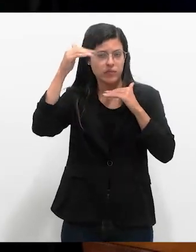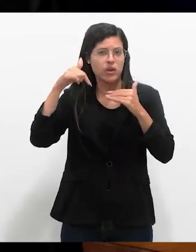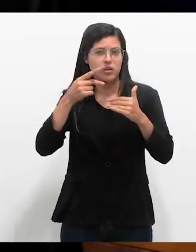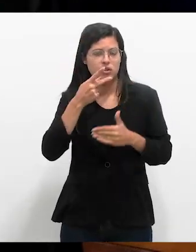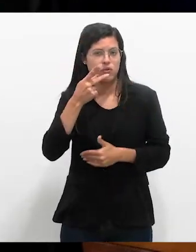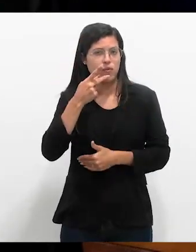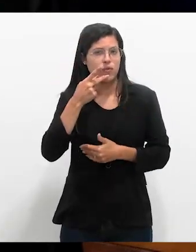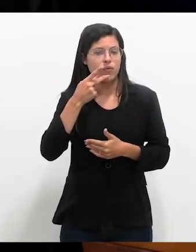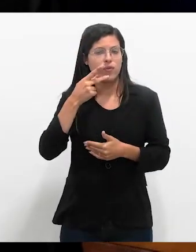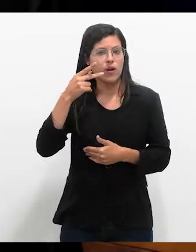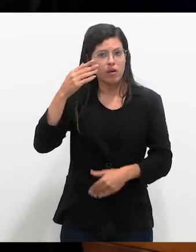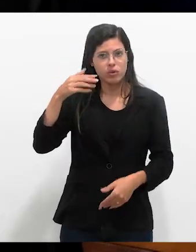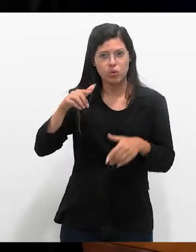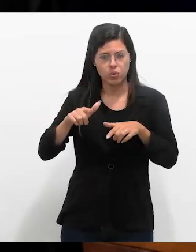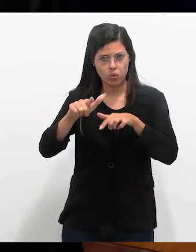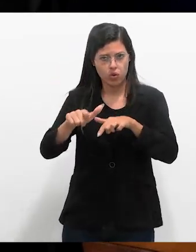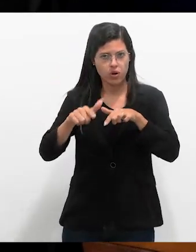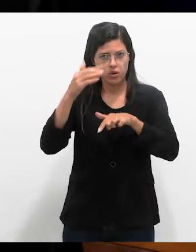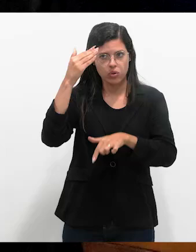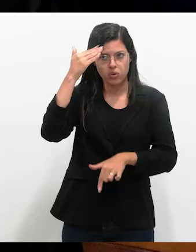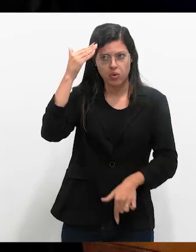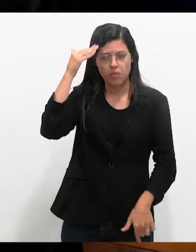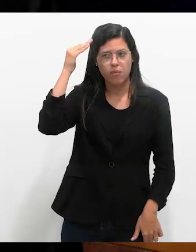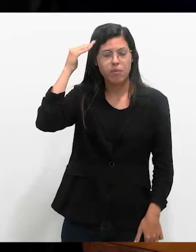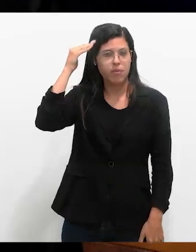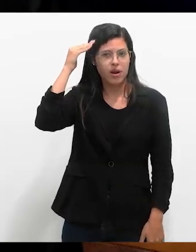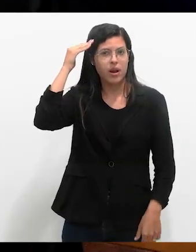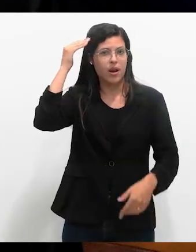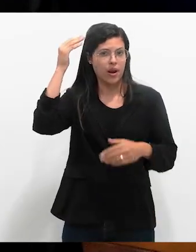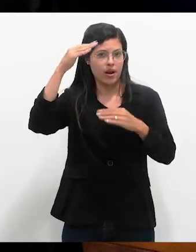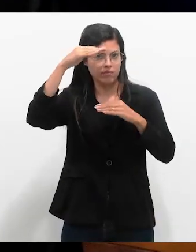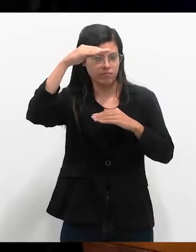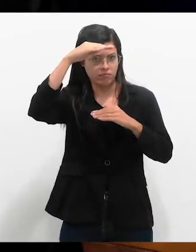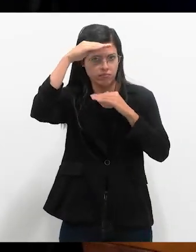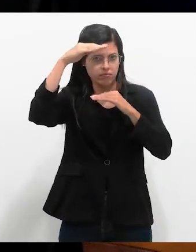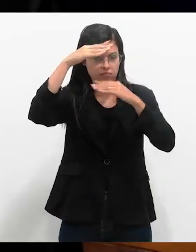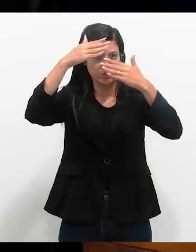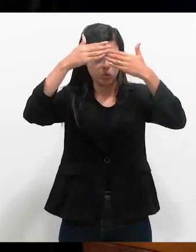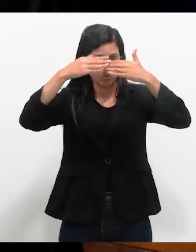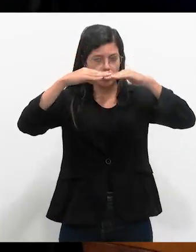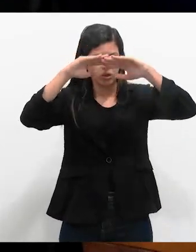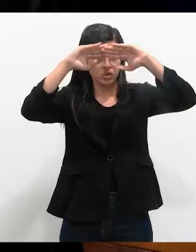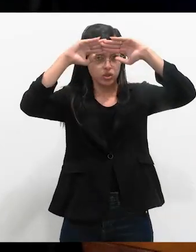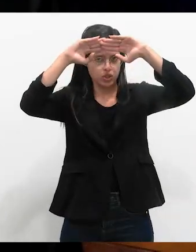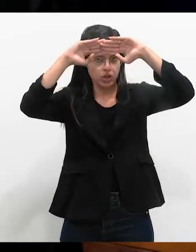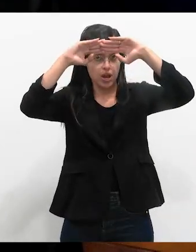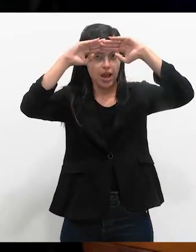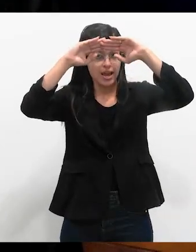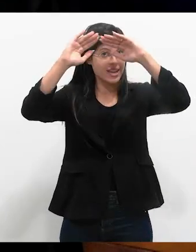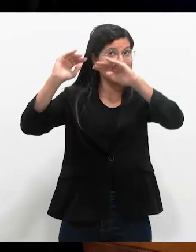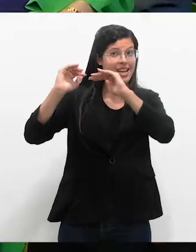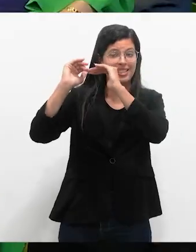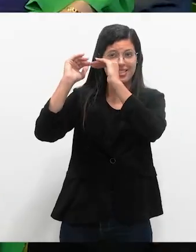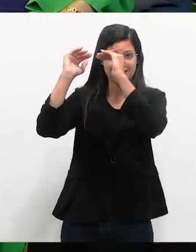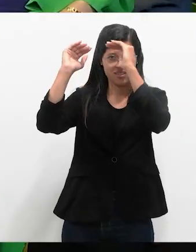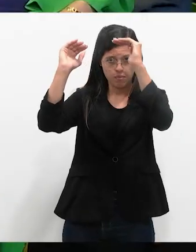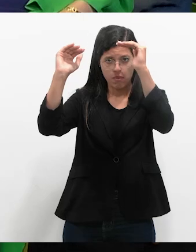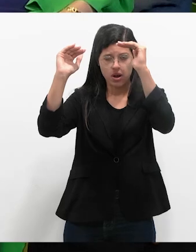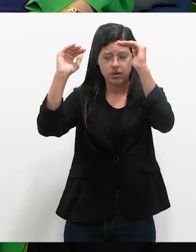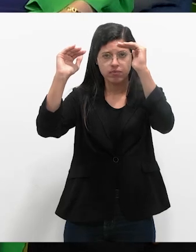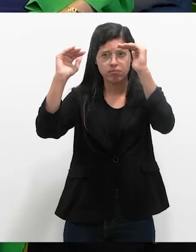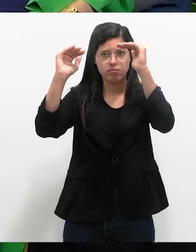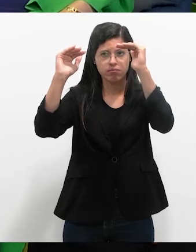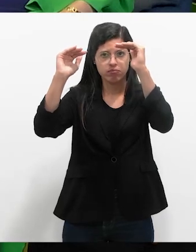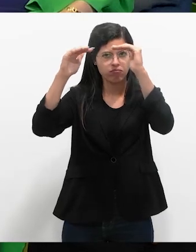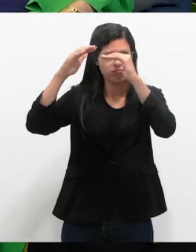Então a gente está falando da Umbanda, do Espiritismo, na parte espírita, na cabeça, na parte dos orixás, e acima de nós, no